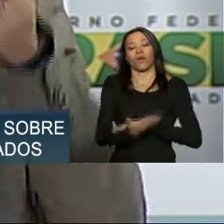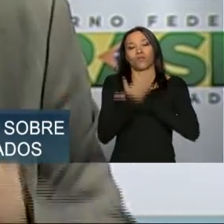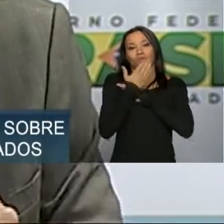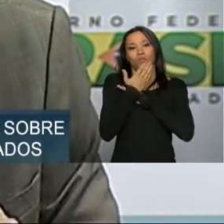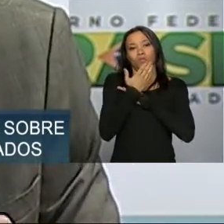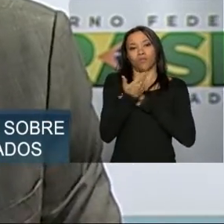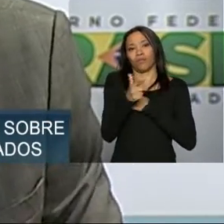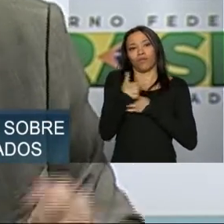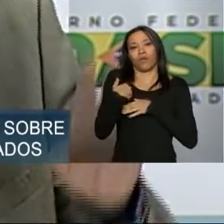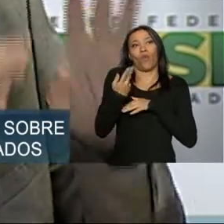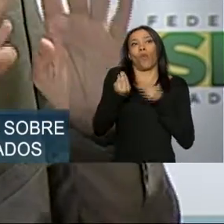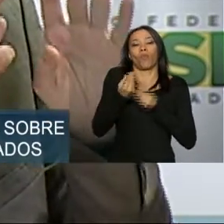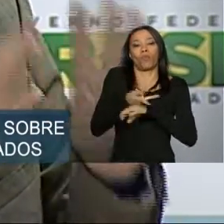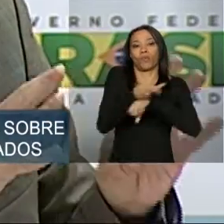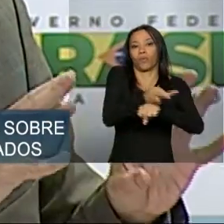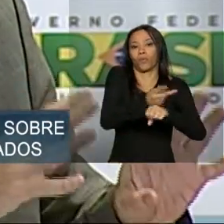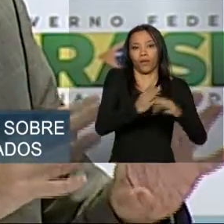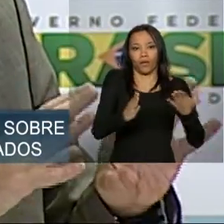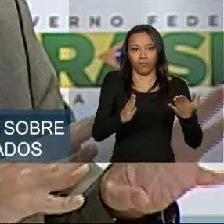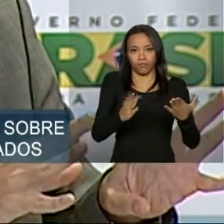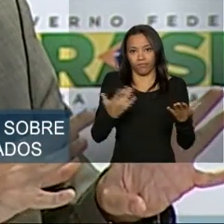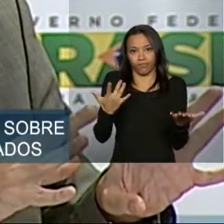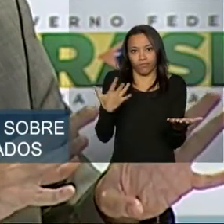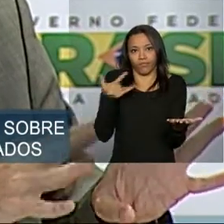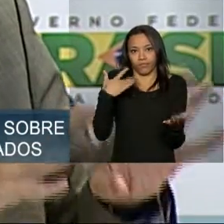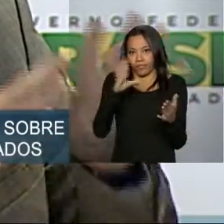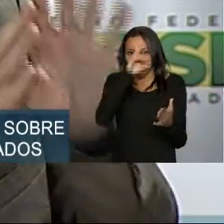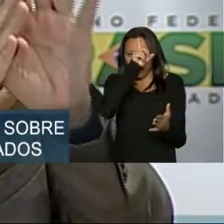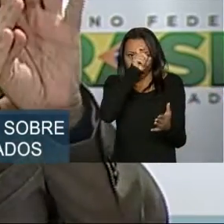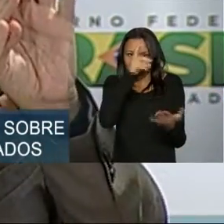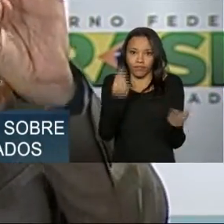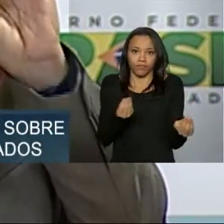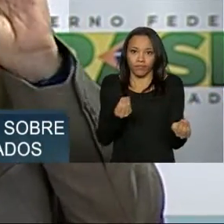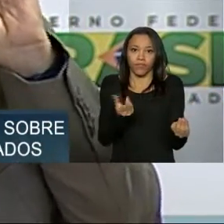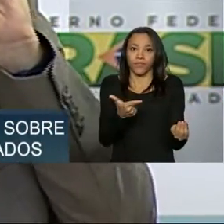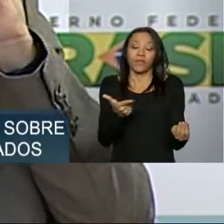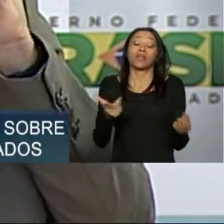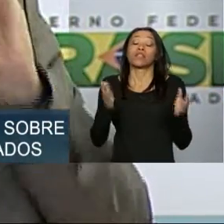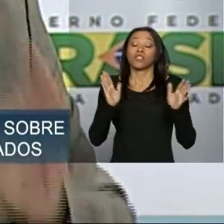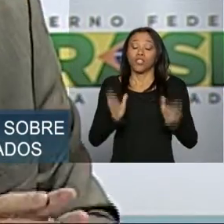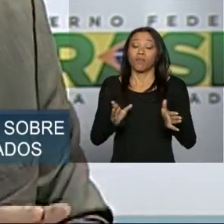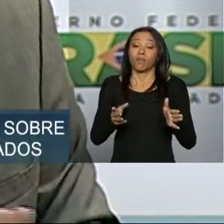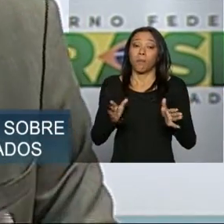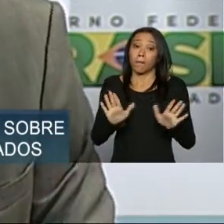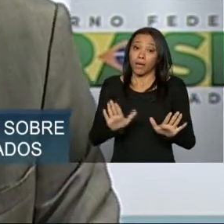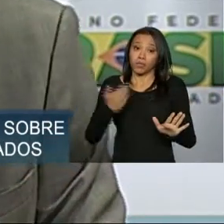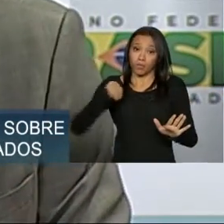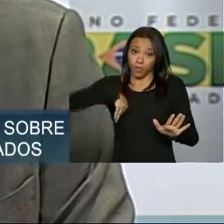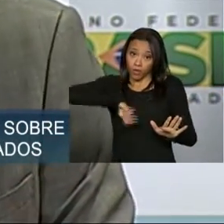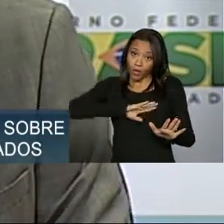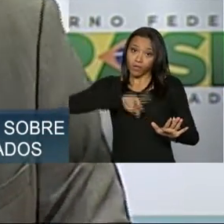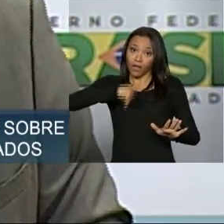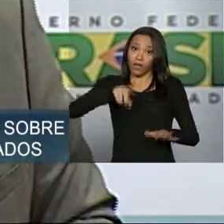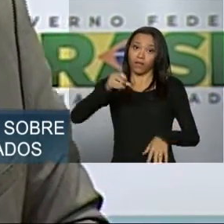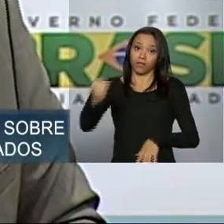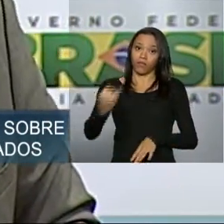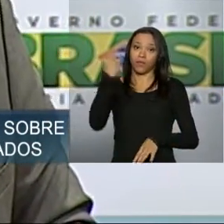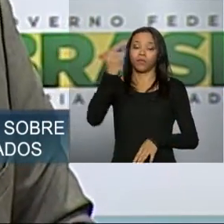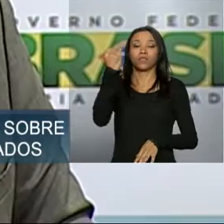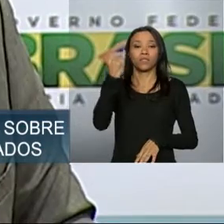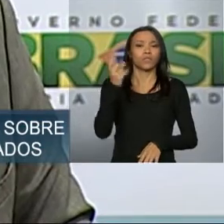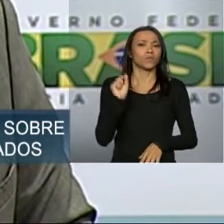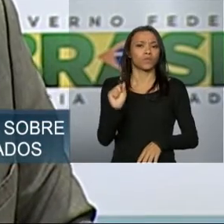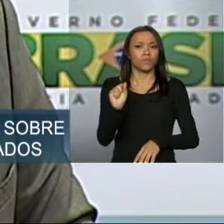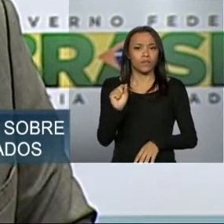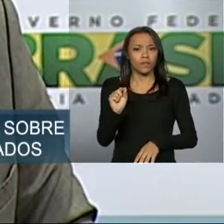tendência objetiva, muito estudada já por vários pesquisadores, né? Agora, para nós, é importante mexer também nos fatores